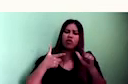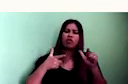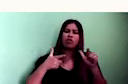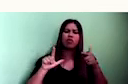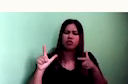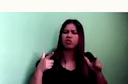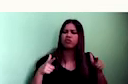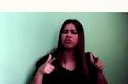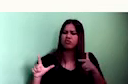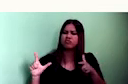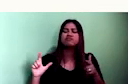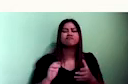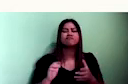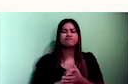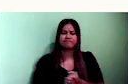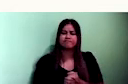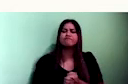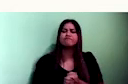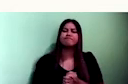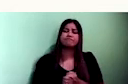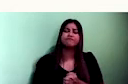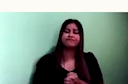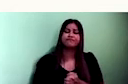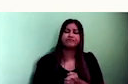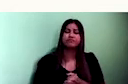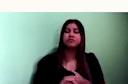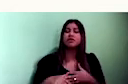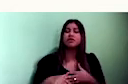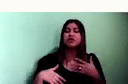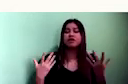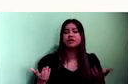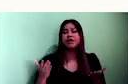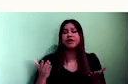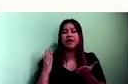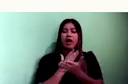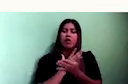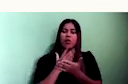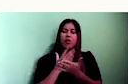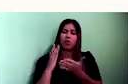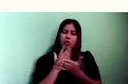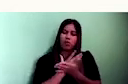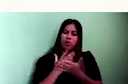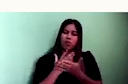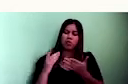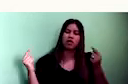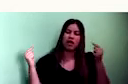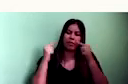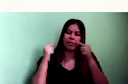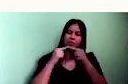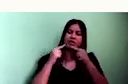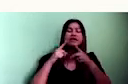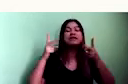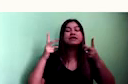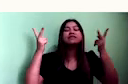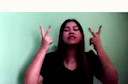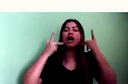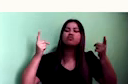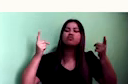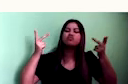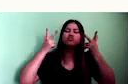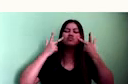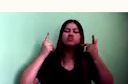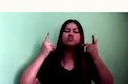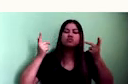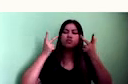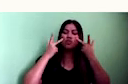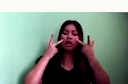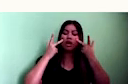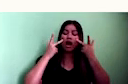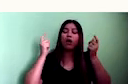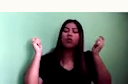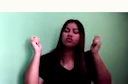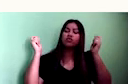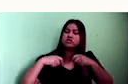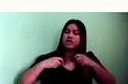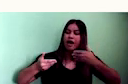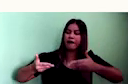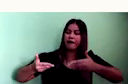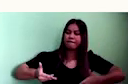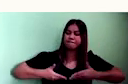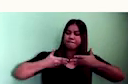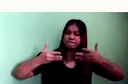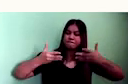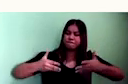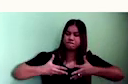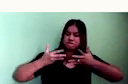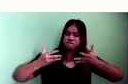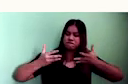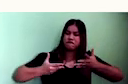alguns recursos terapêuticos que utilizam a natureza, né, como forma de prover aí o estímulo para o organismo